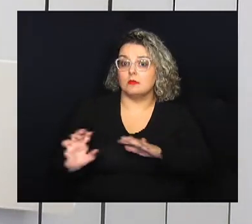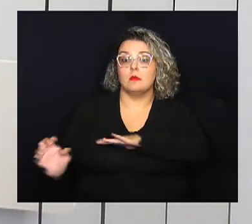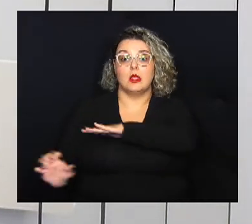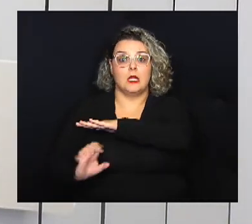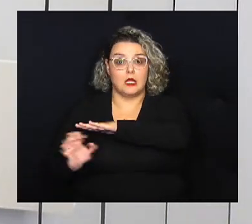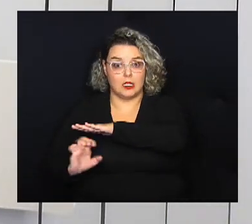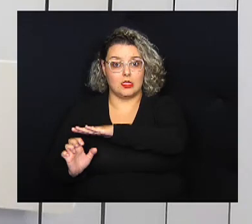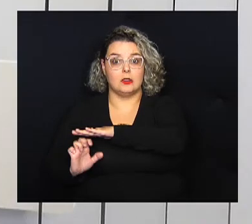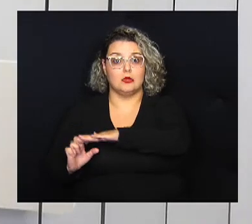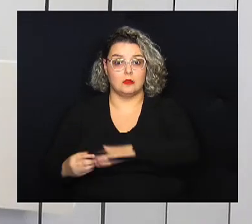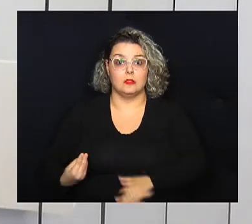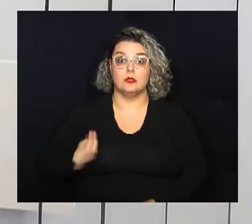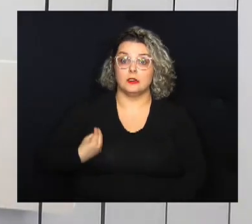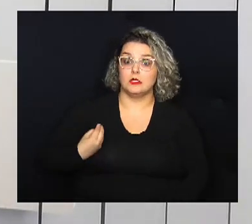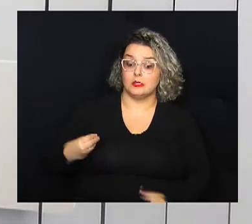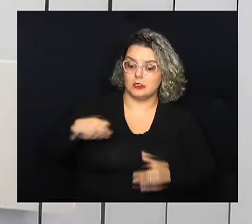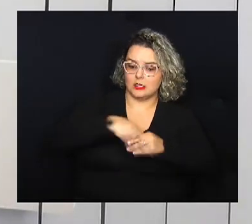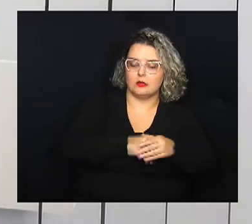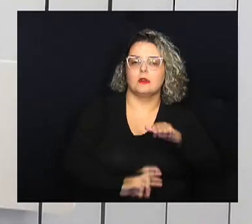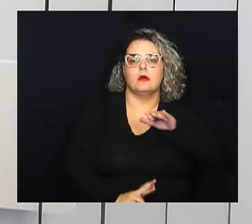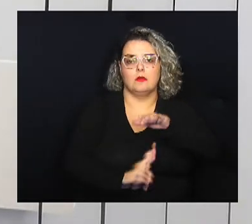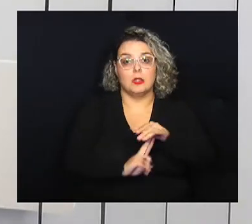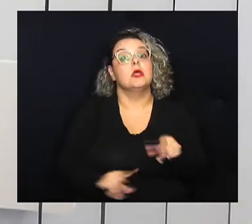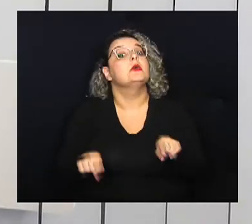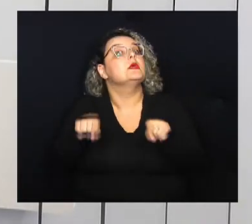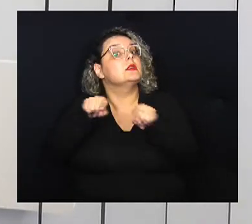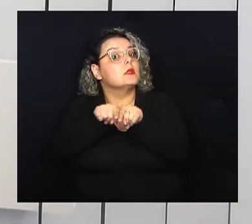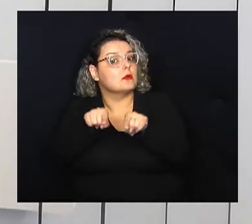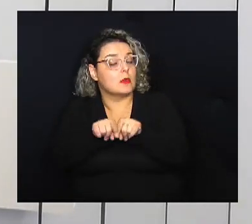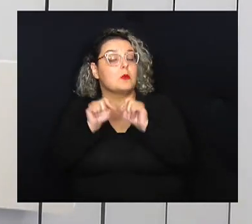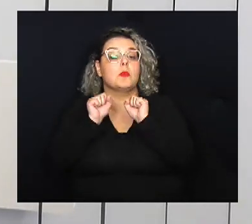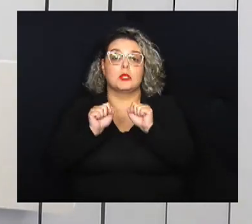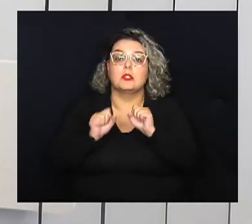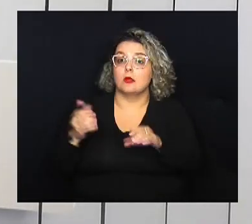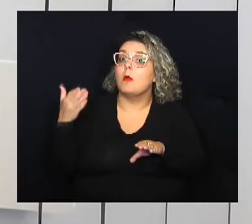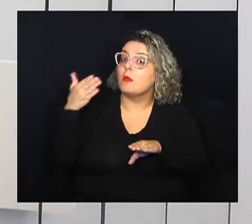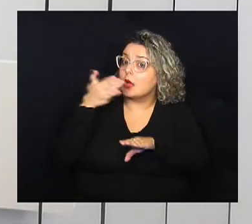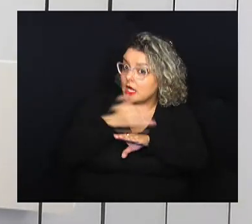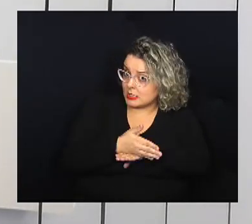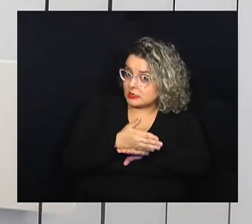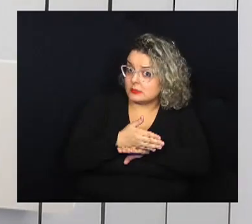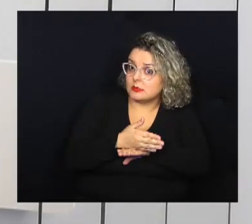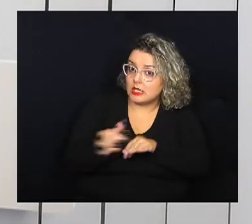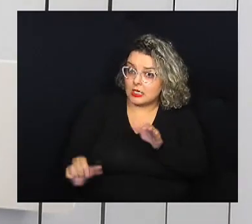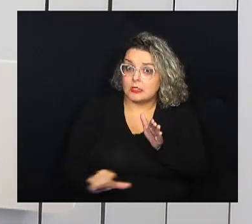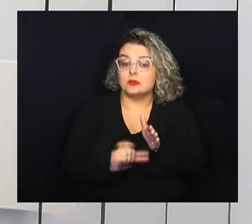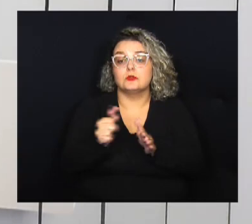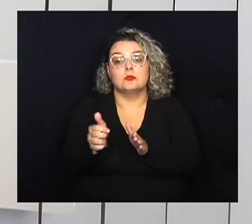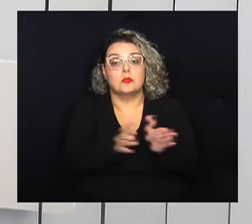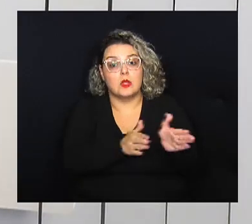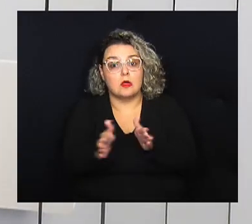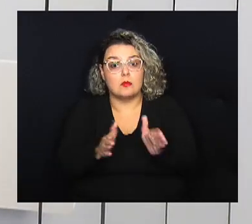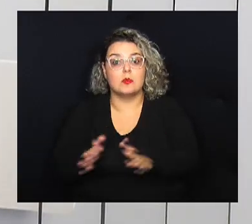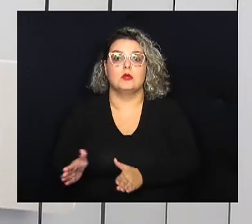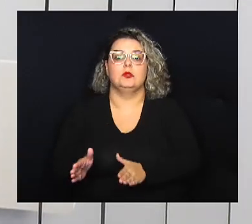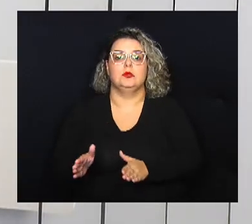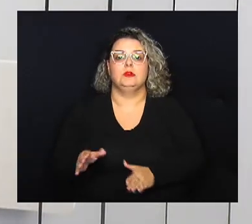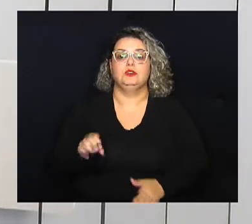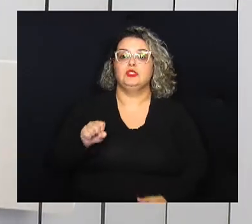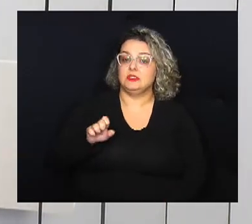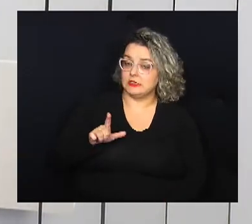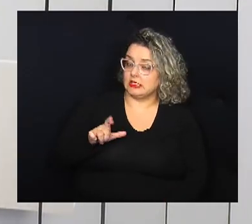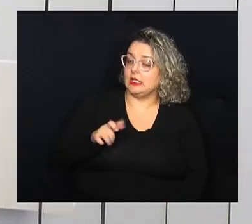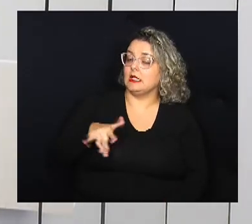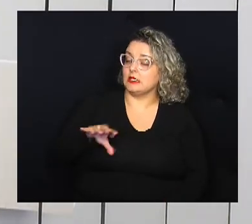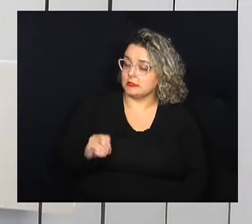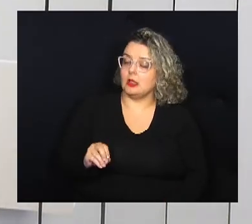empresas presentes da feira e, inclusive, poderão participar das primeiras etapas do processo de seleção